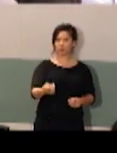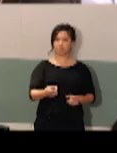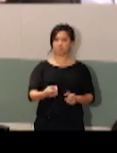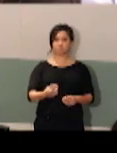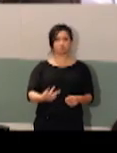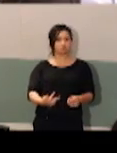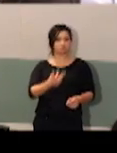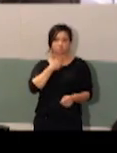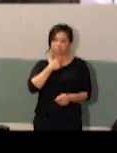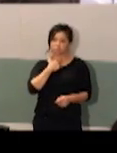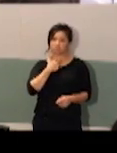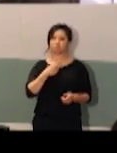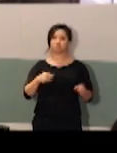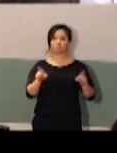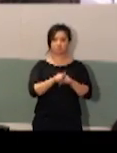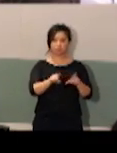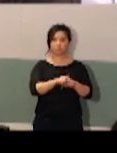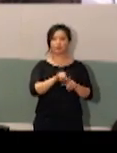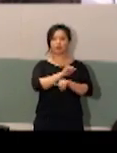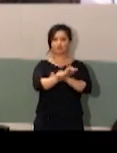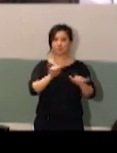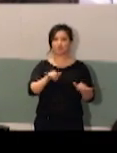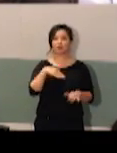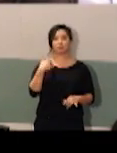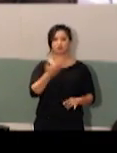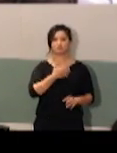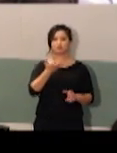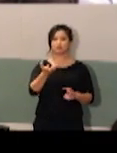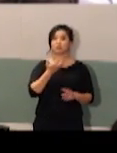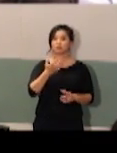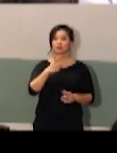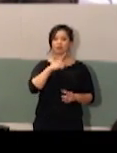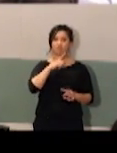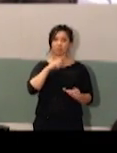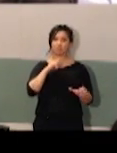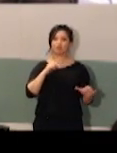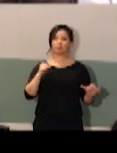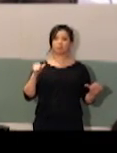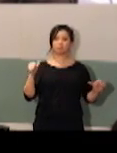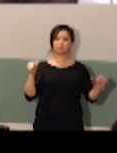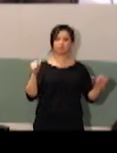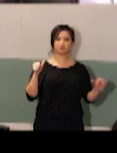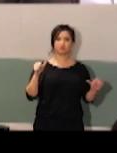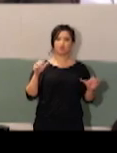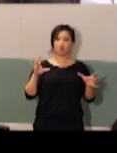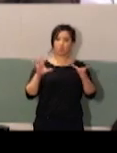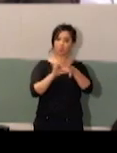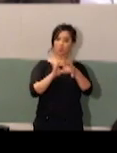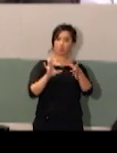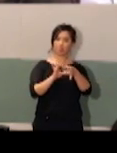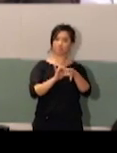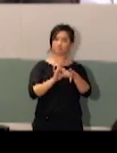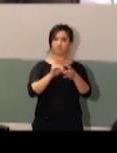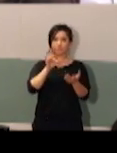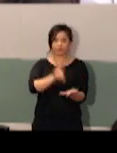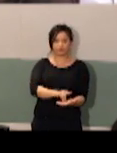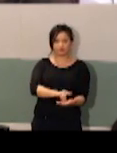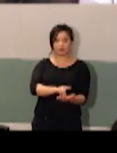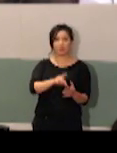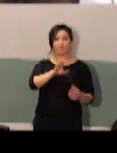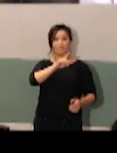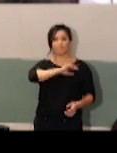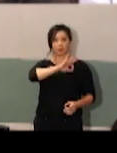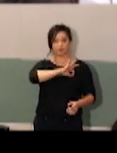disso, nós gostaríamos de ter uma integração efetiva entre PM, Polícia